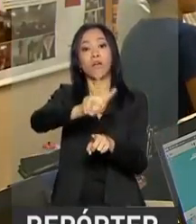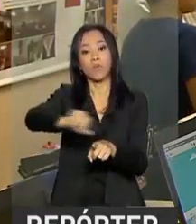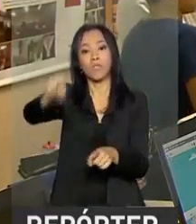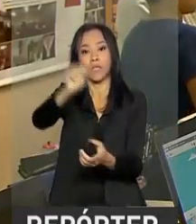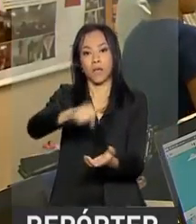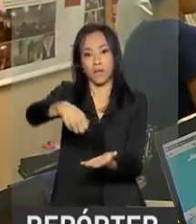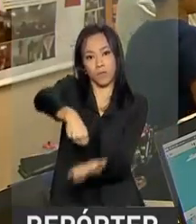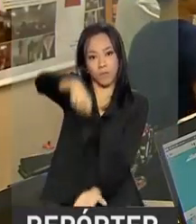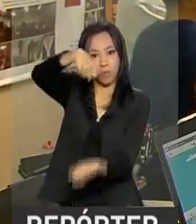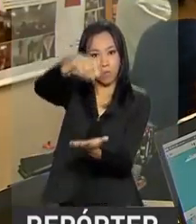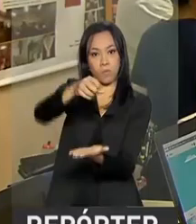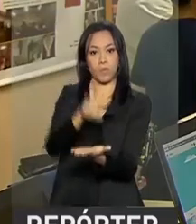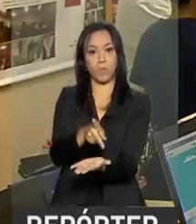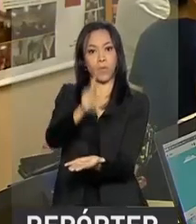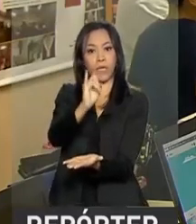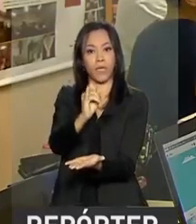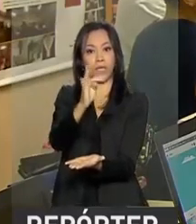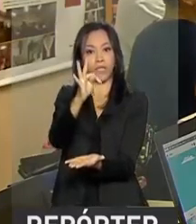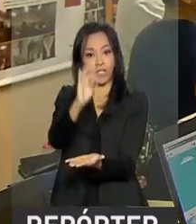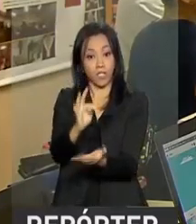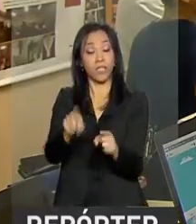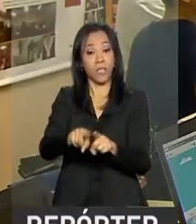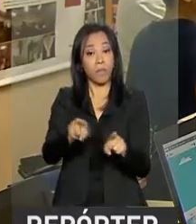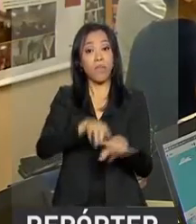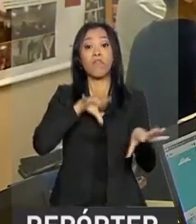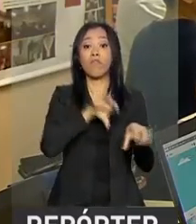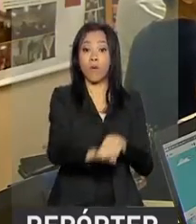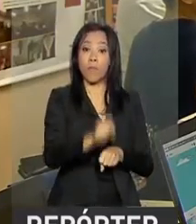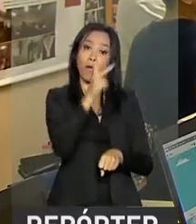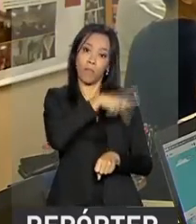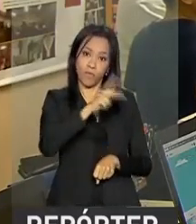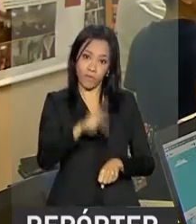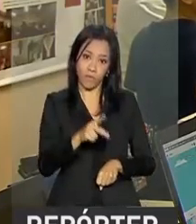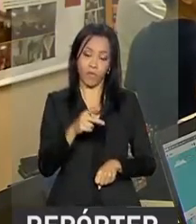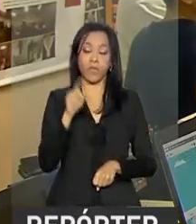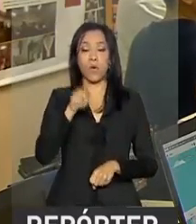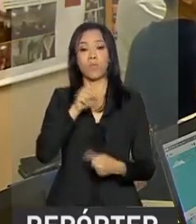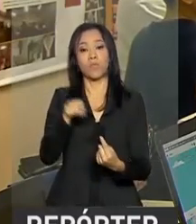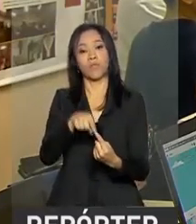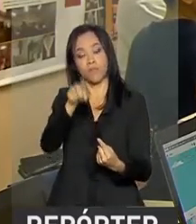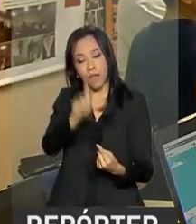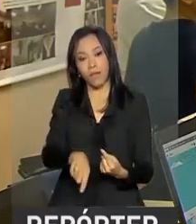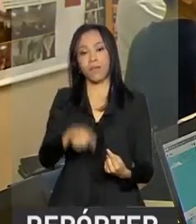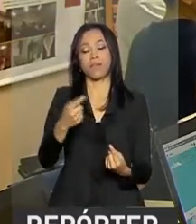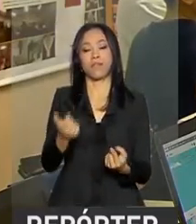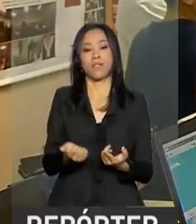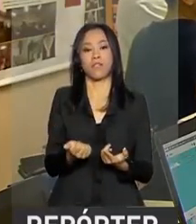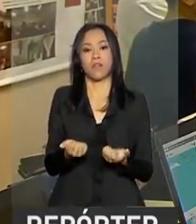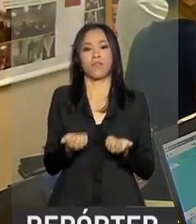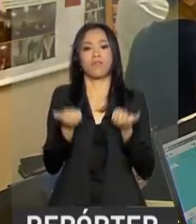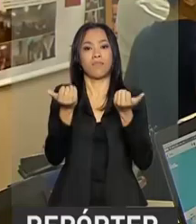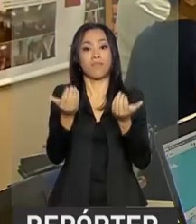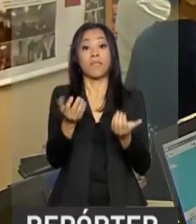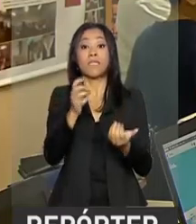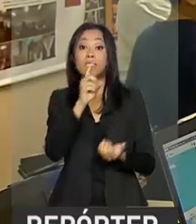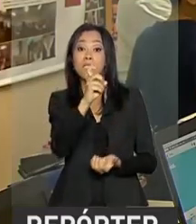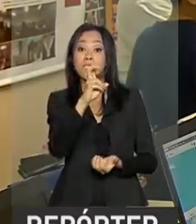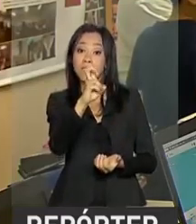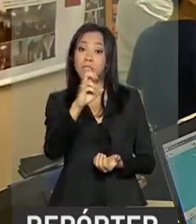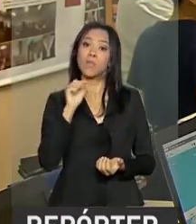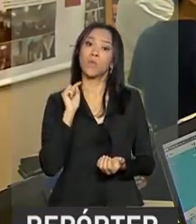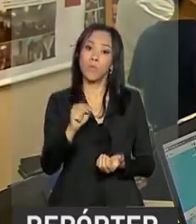e também para a formação de professores a estimativa inicial é que sejam atendidas pelo menos 5 mil escolas